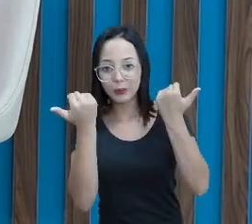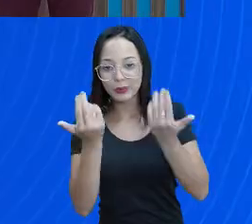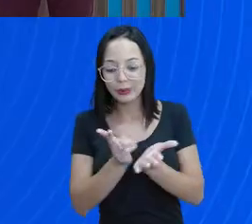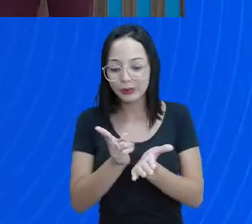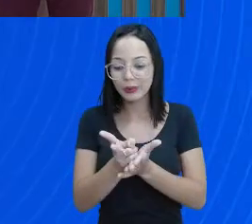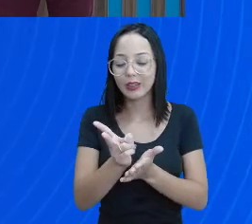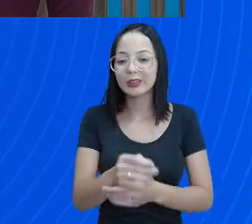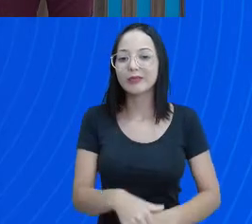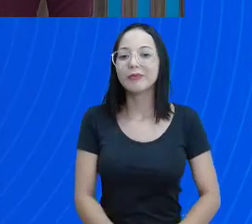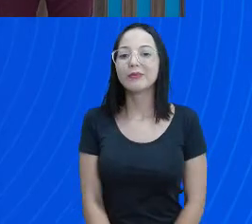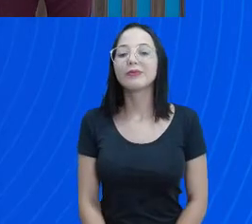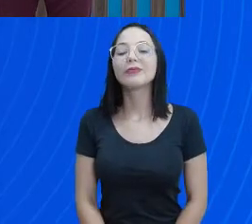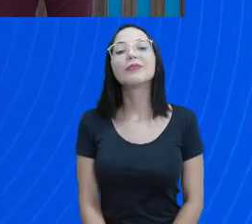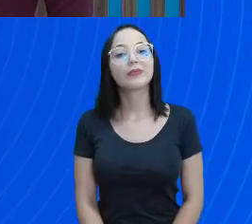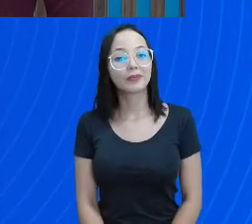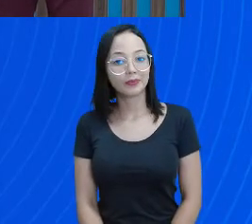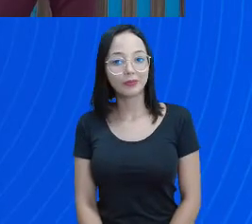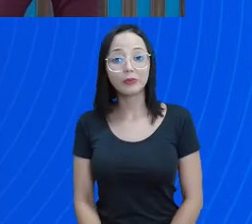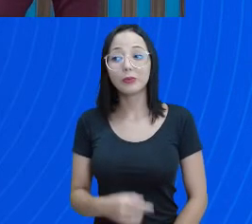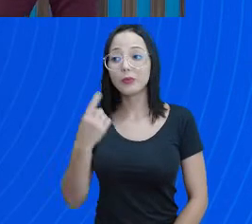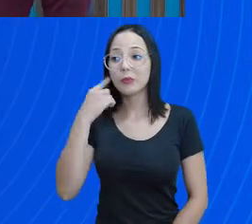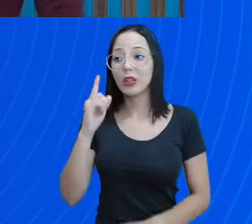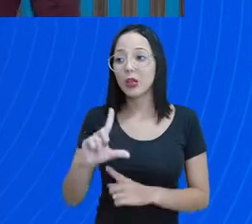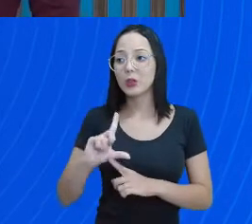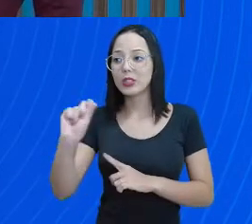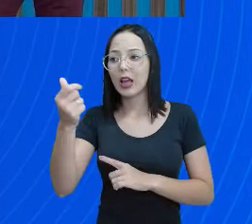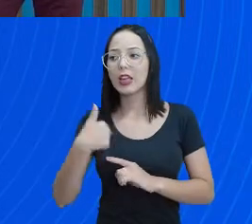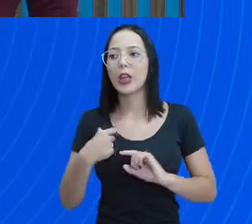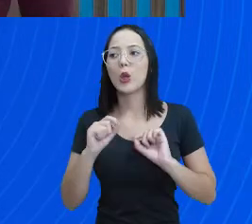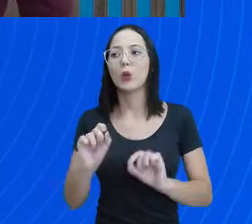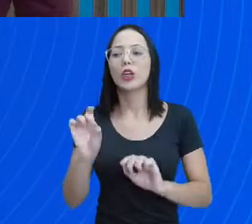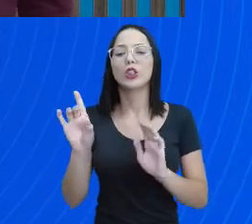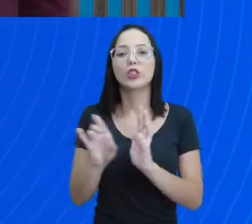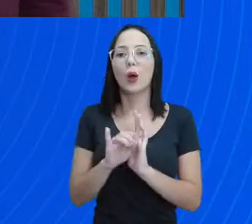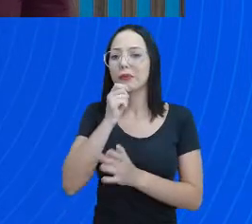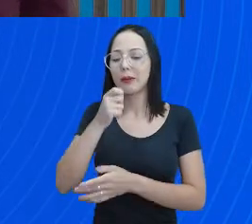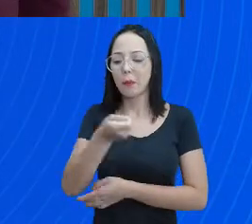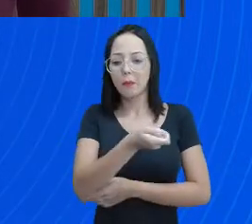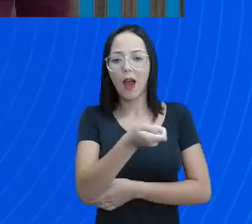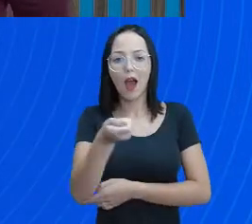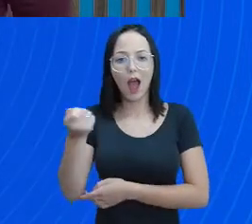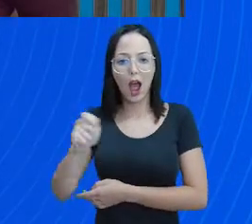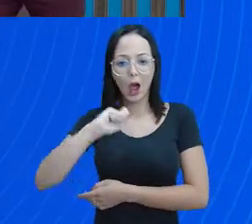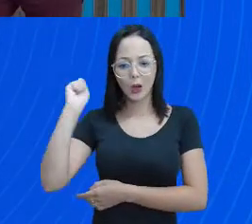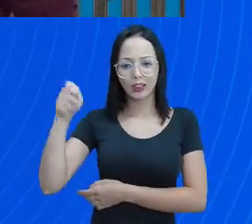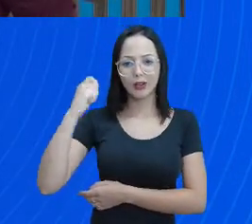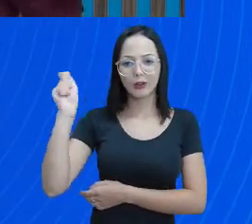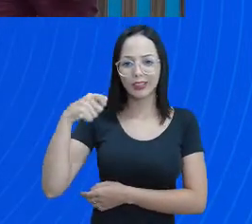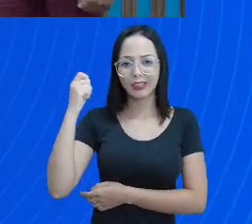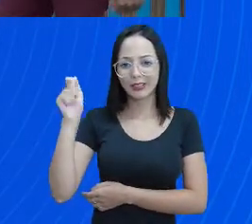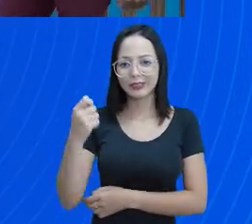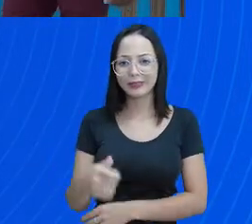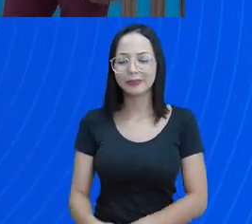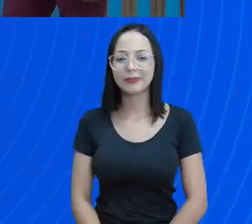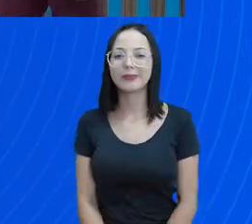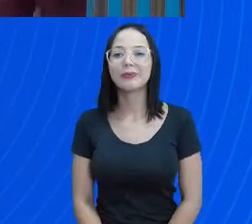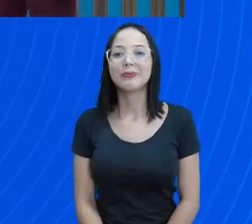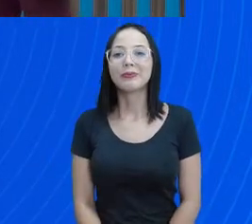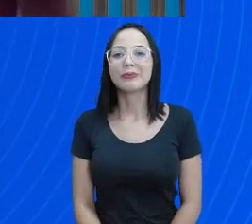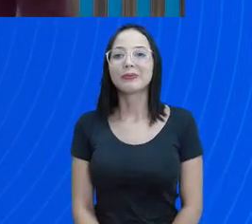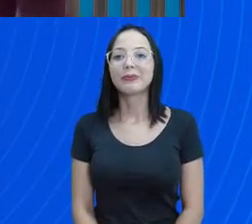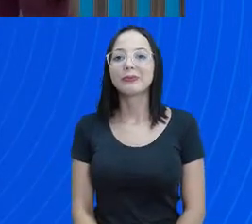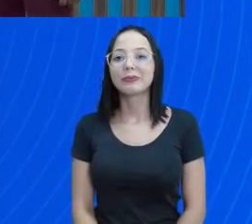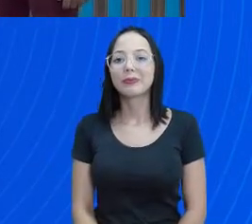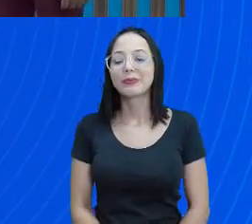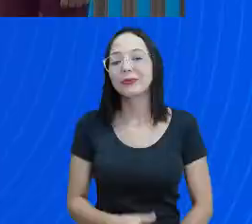embora. Pois é, quando eu sair daqui eu vou sair assim, ó, só com o passador na mão, assim, ó, só com o passador na mão, assim. Só com o passador na mão. Então vamos